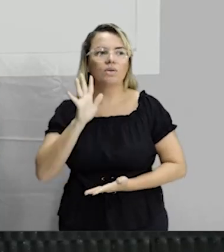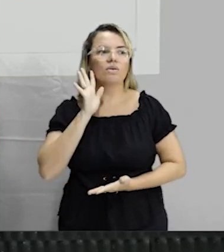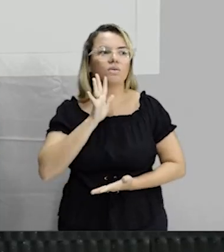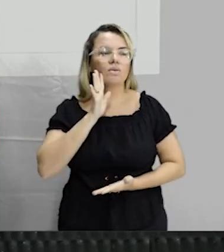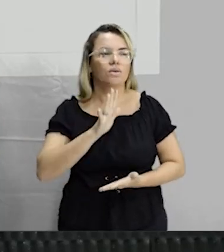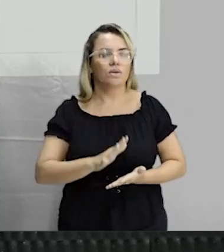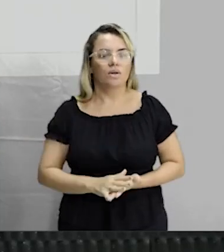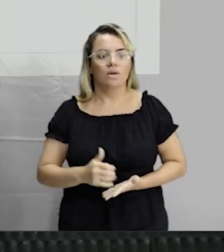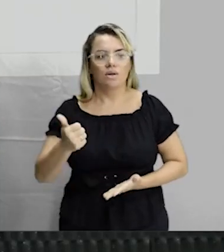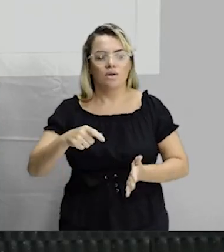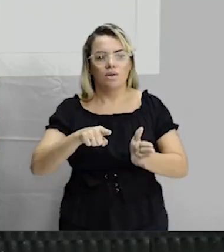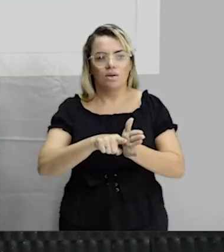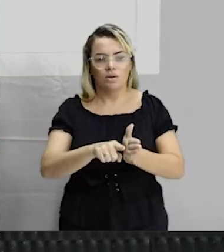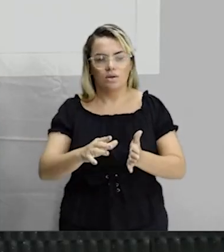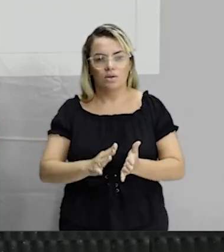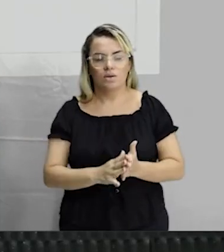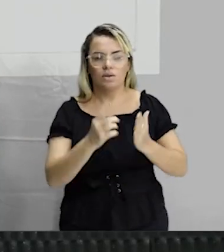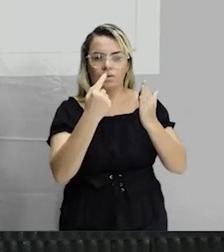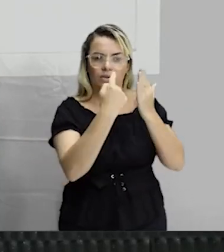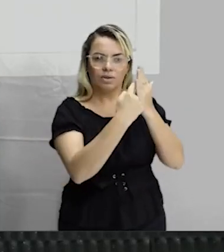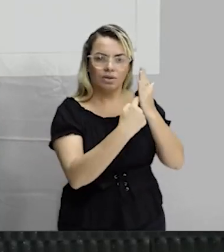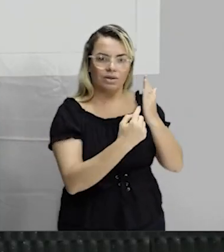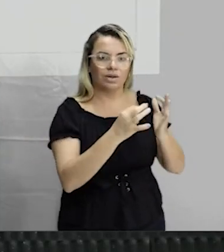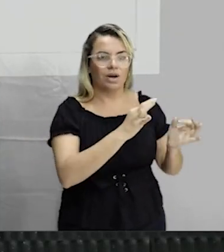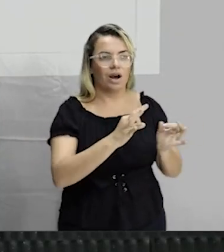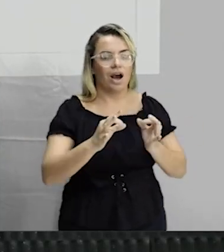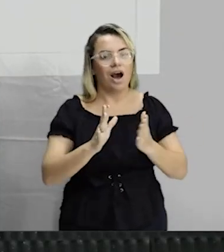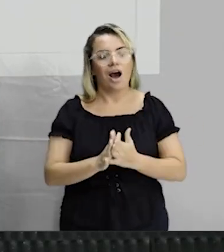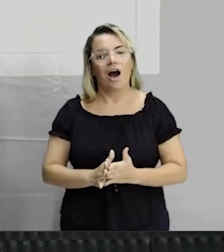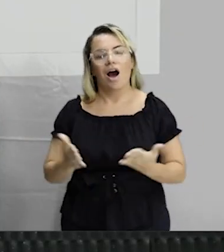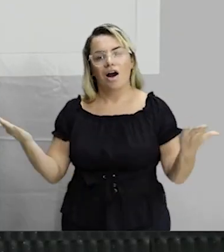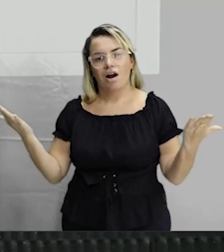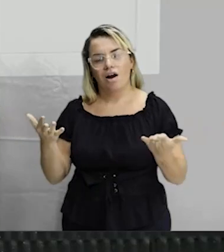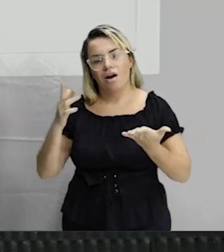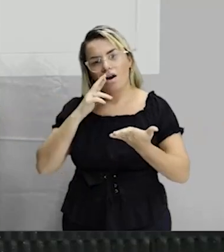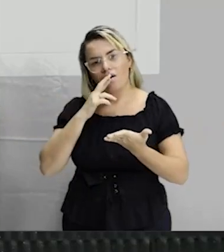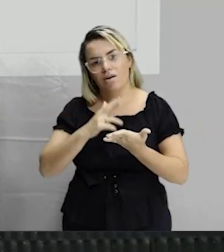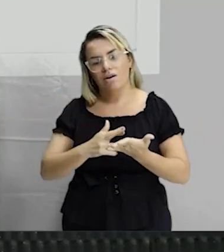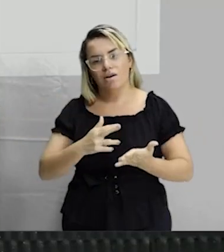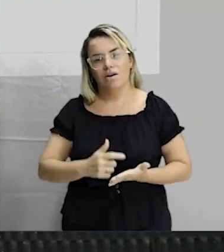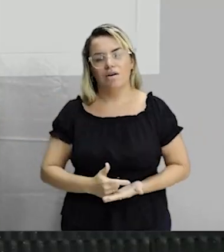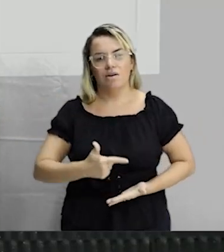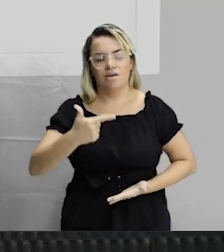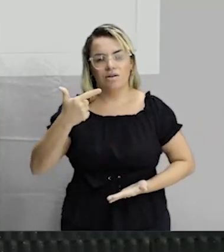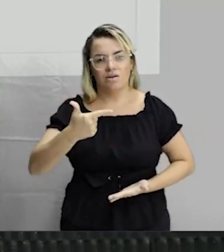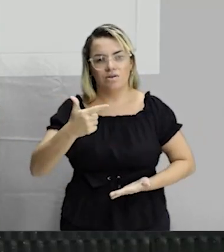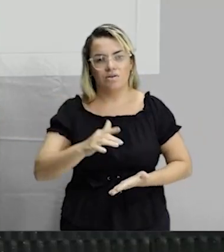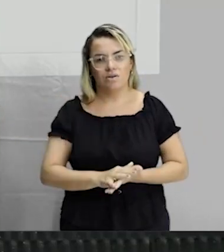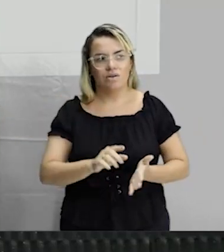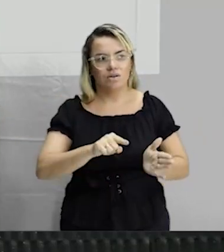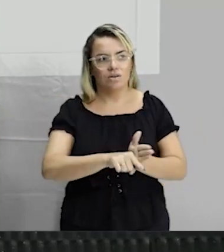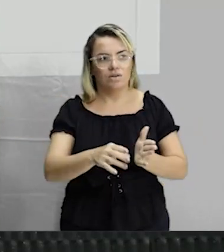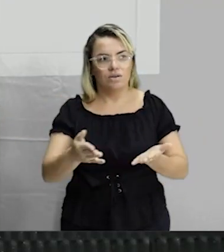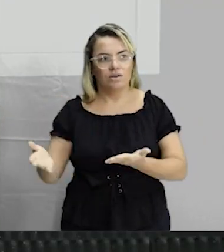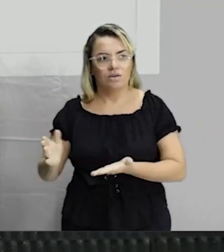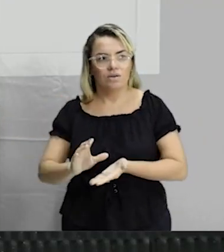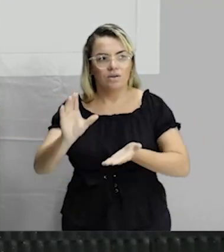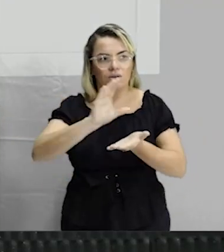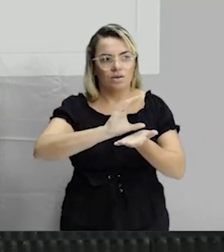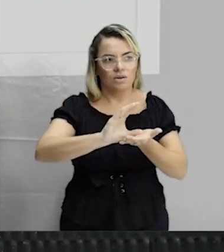primeira questão da nossa lista. Vamos agora responder aqui a segunda. Um capital de